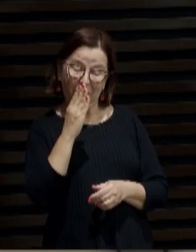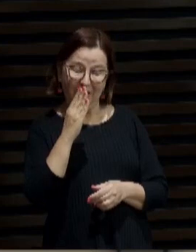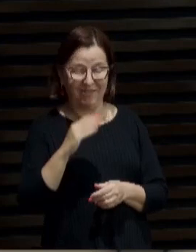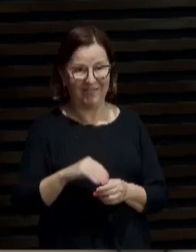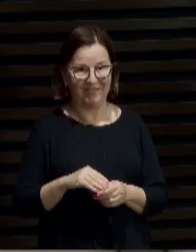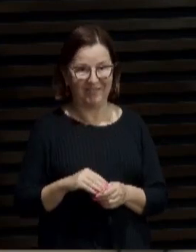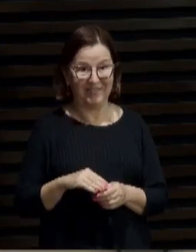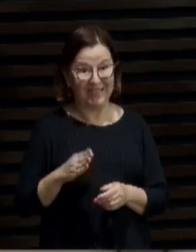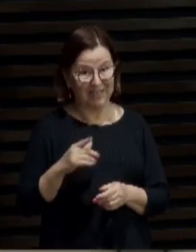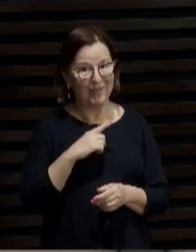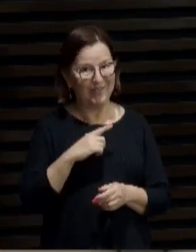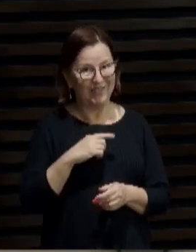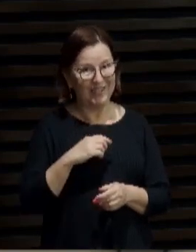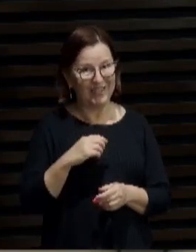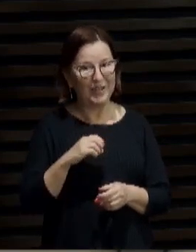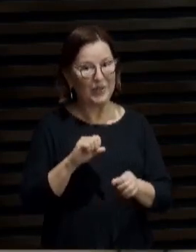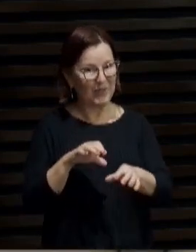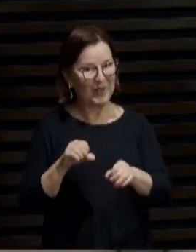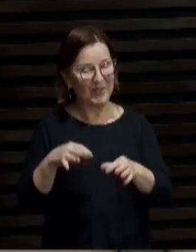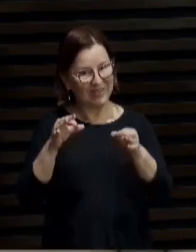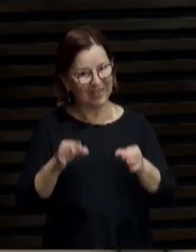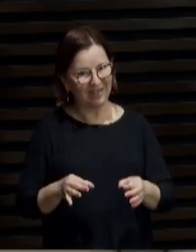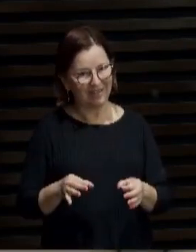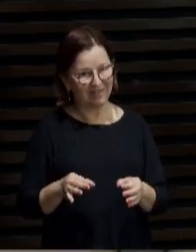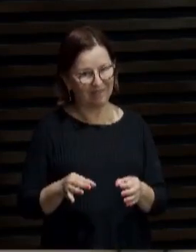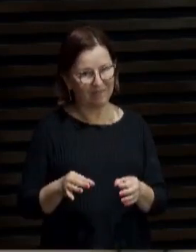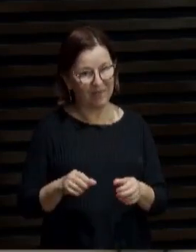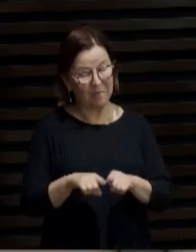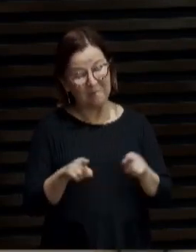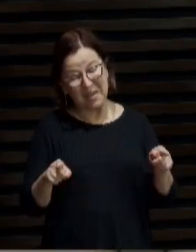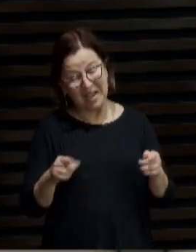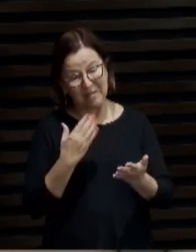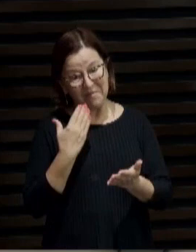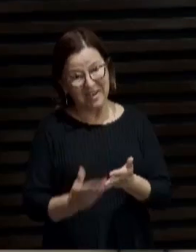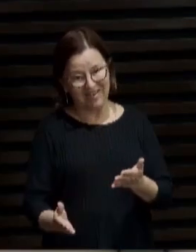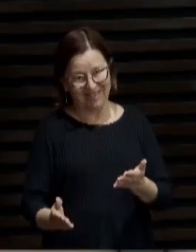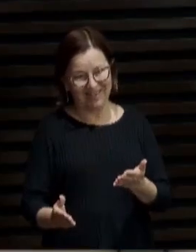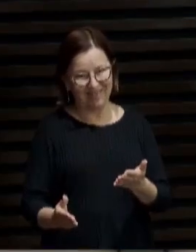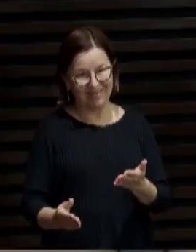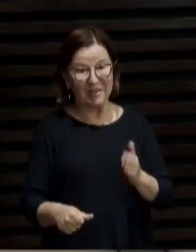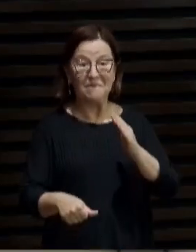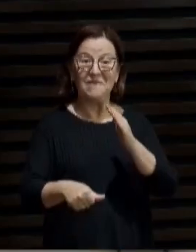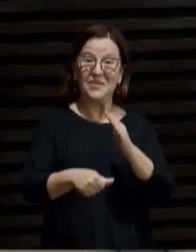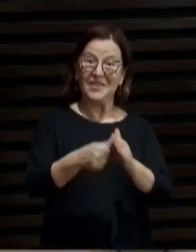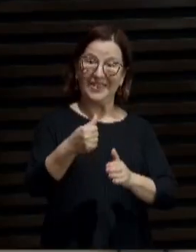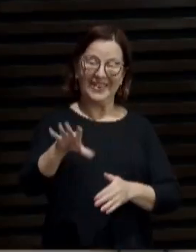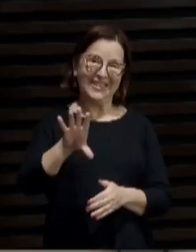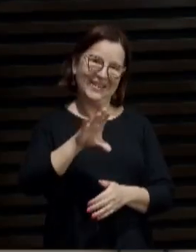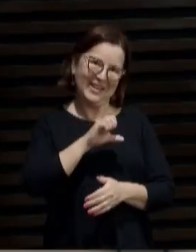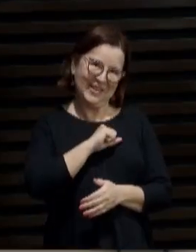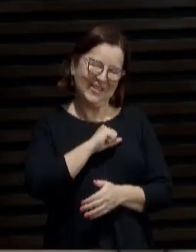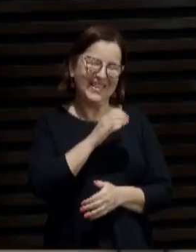doutrina correta, mas, como os irmãos lembram, eles perderam o primeiro amor. Perderam a prioridade de Cristo,